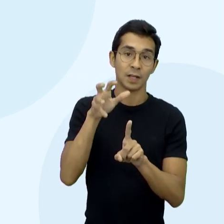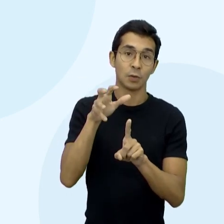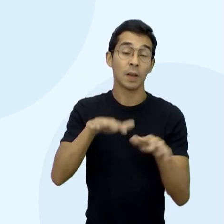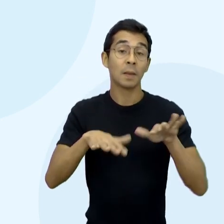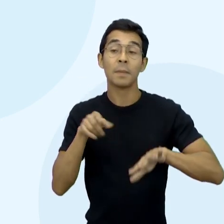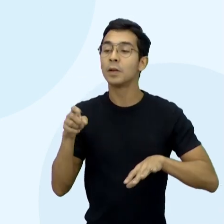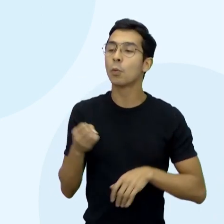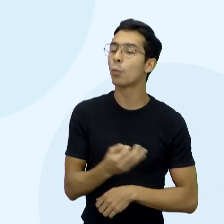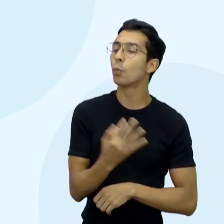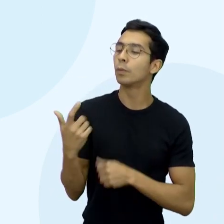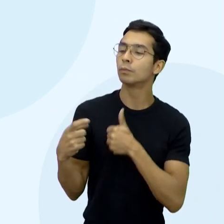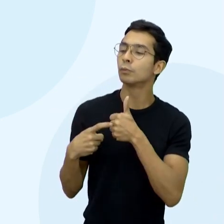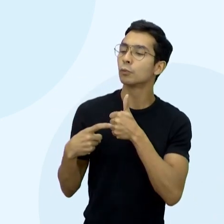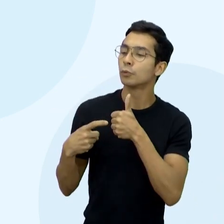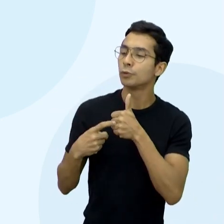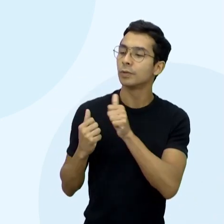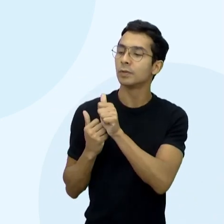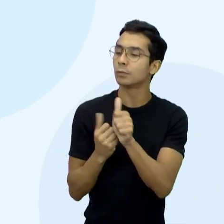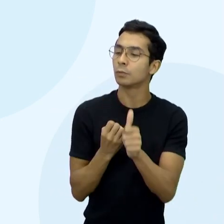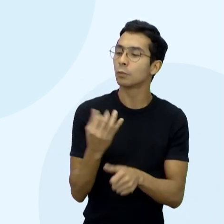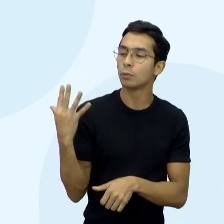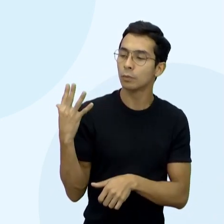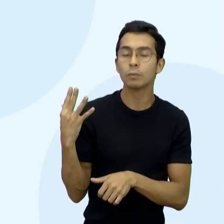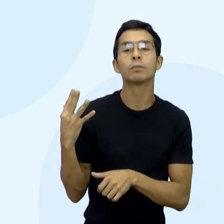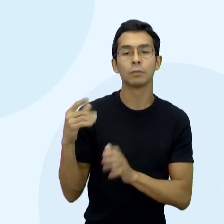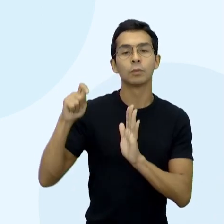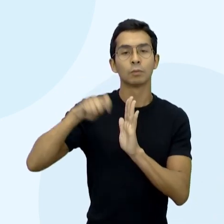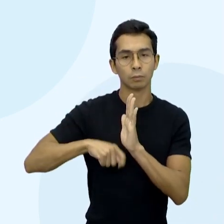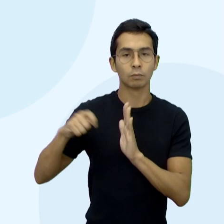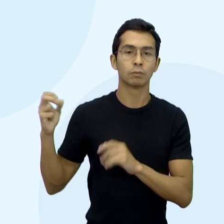e curtidas que ele possui em suas redes sociais.